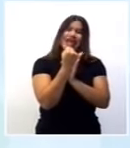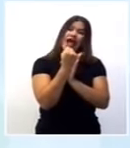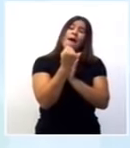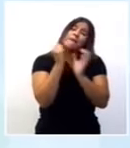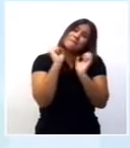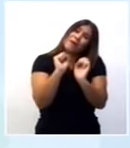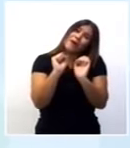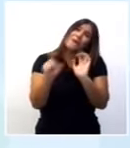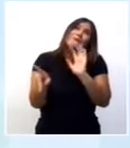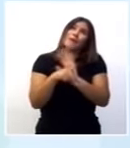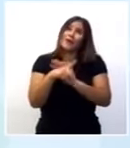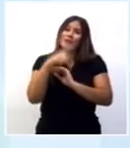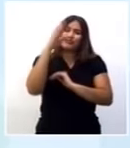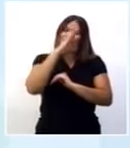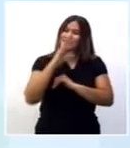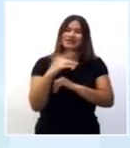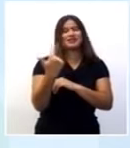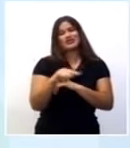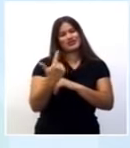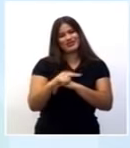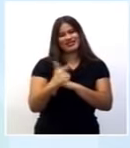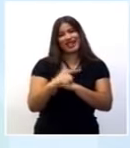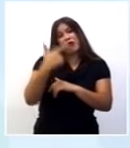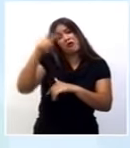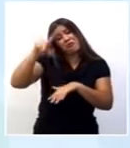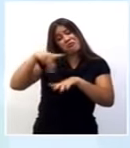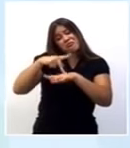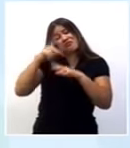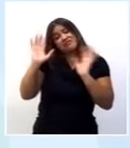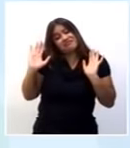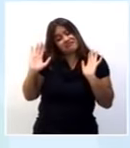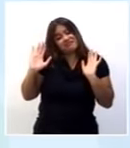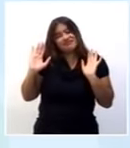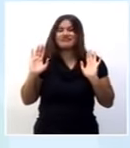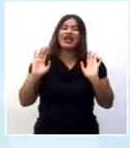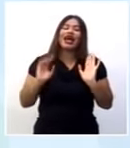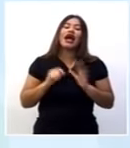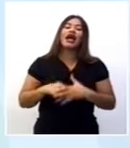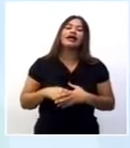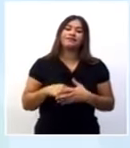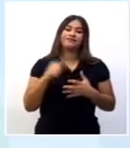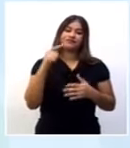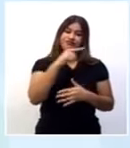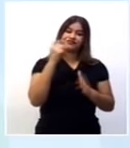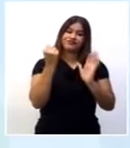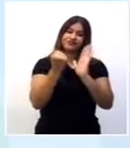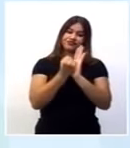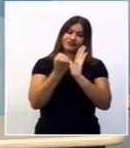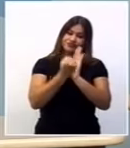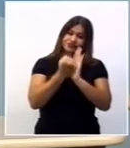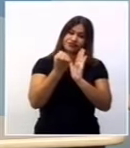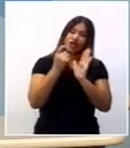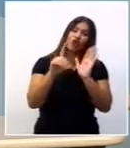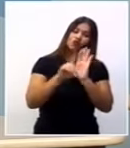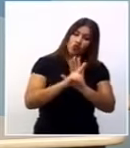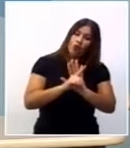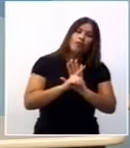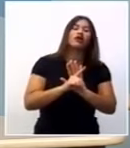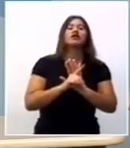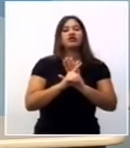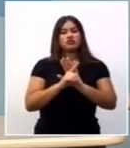Ele é uma certidão de nascimento, é uma certidão de nascimento em domínio público, é um documento oficial, é uma